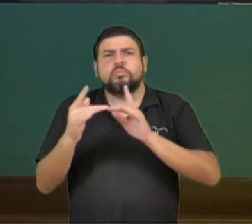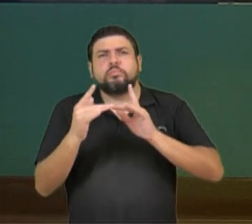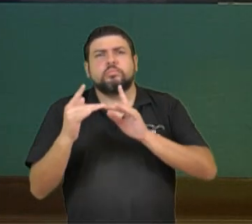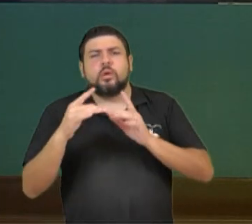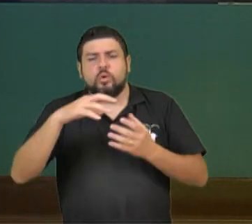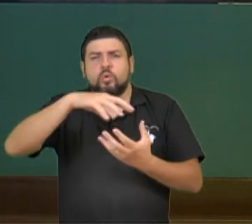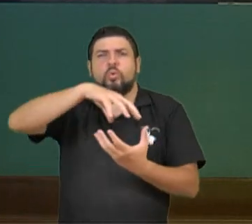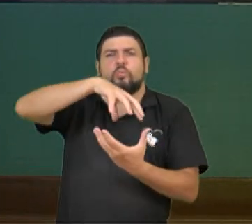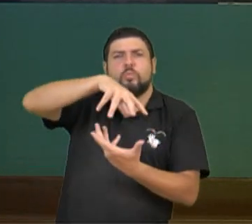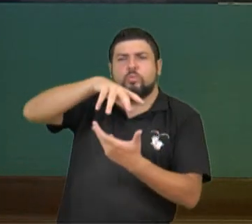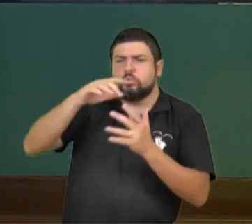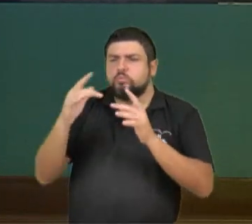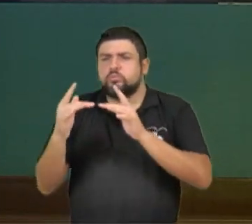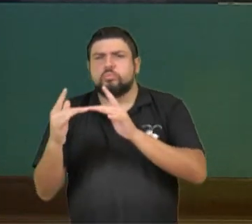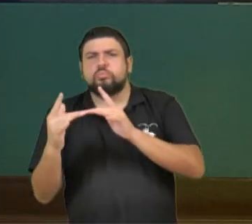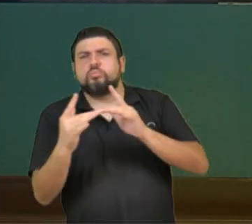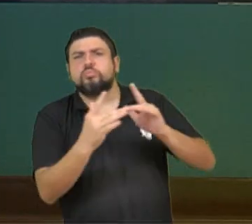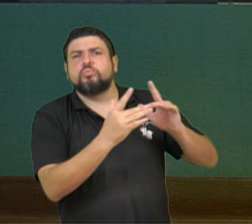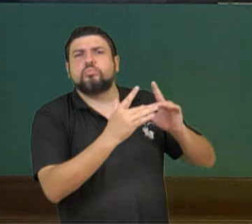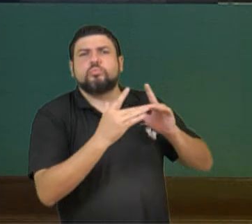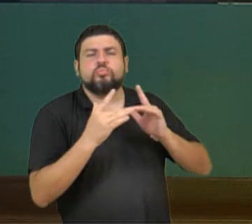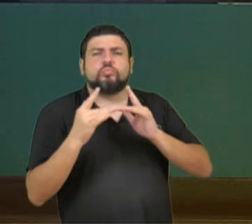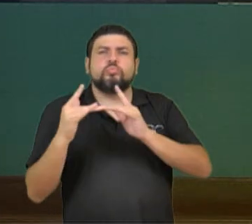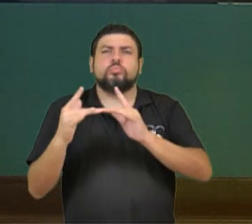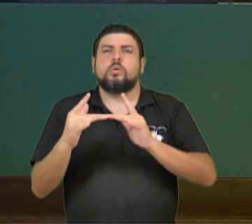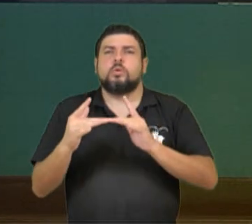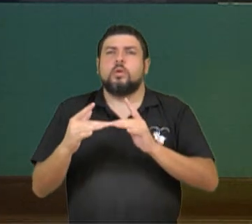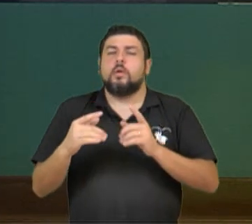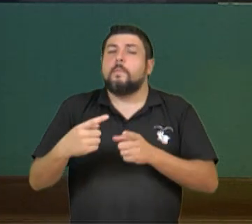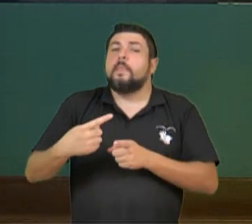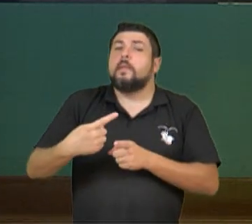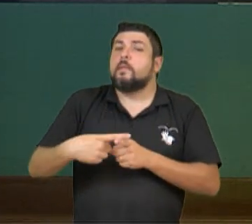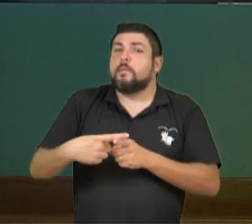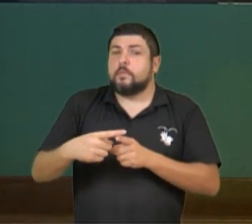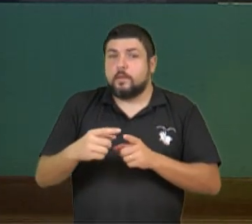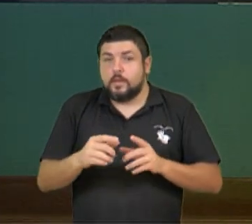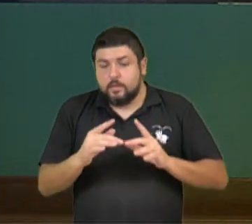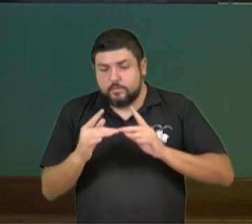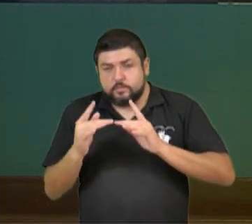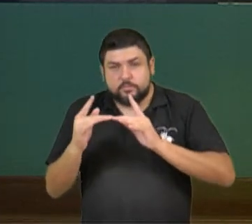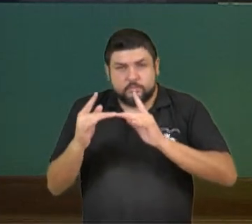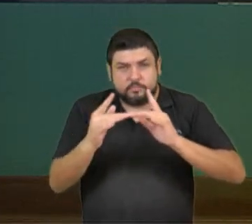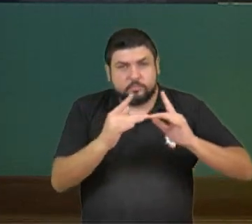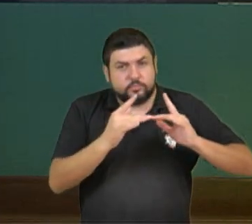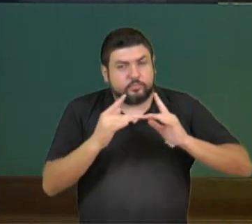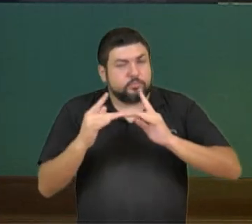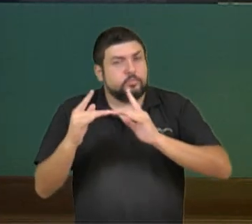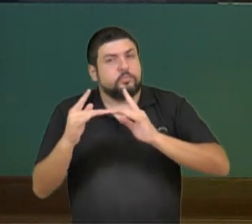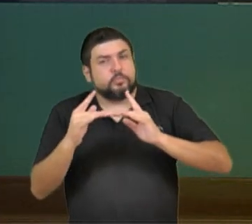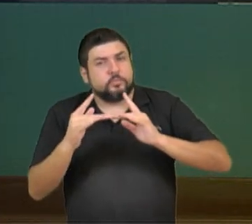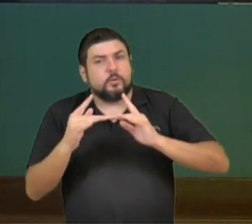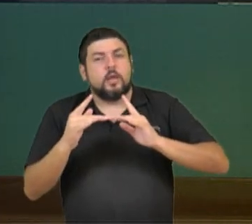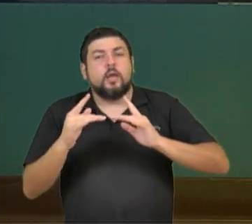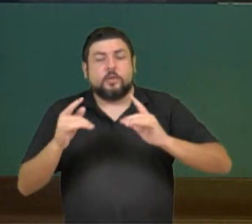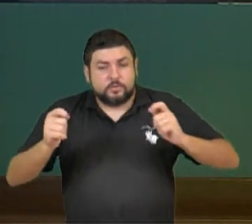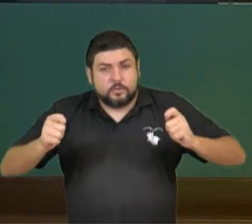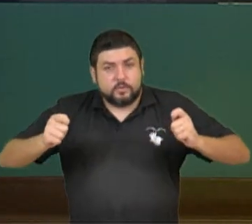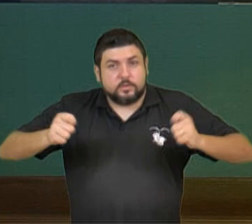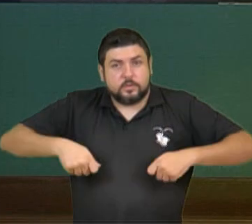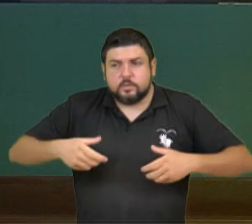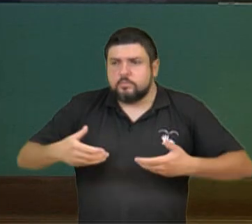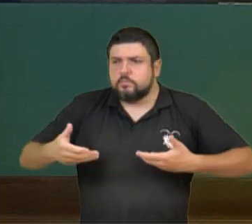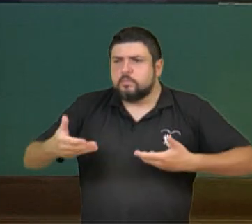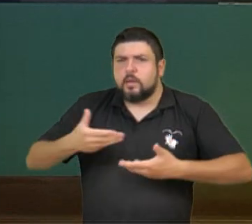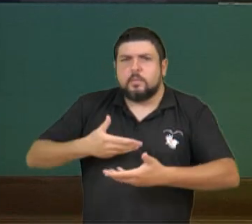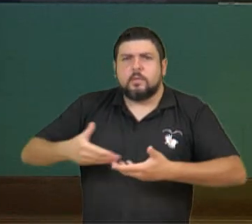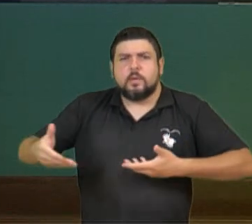momento fazendo, porque através dessa conectividade, dessa diferenciação na conexão, é que temos a inter-relação